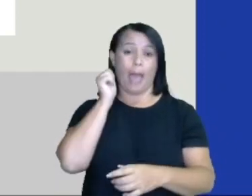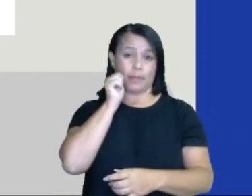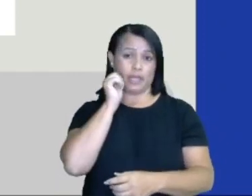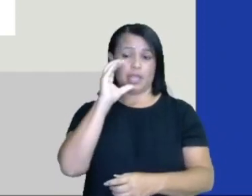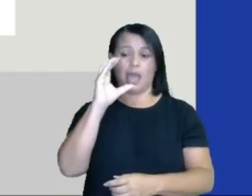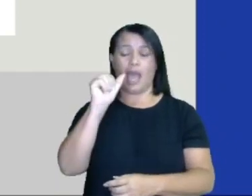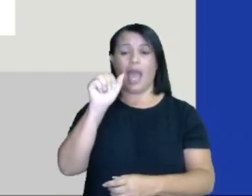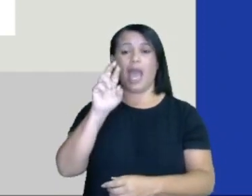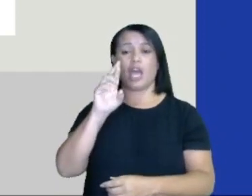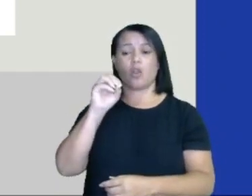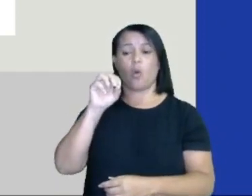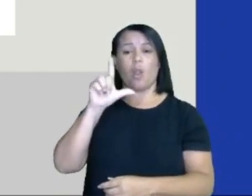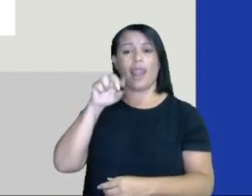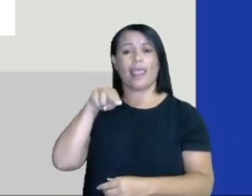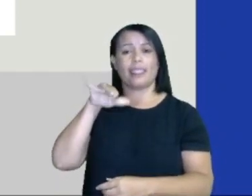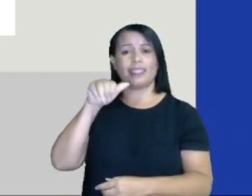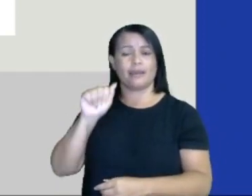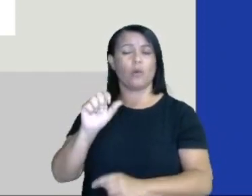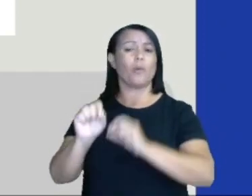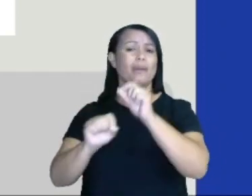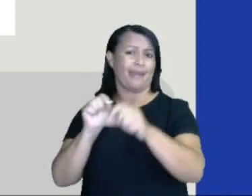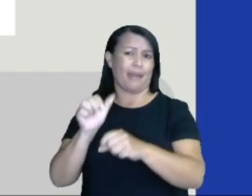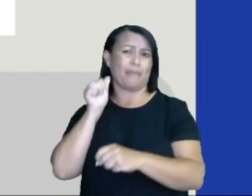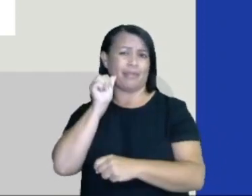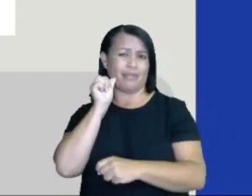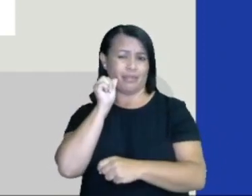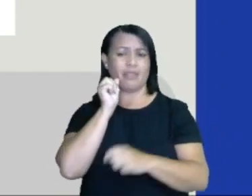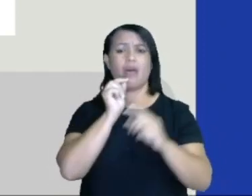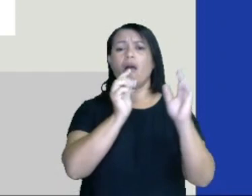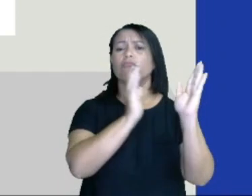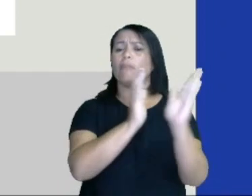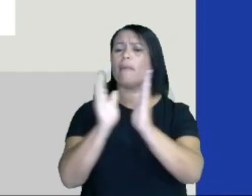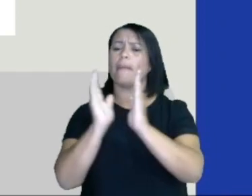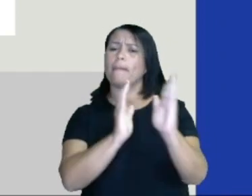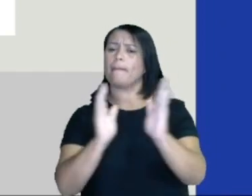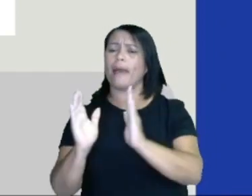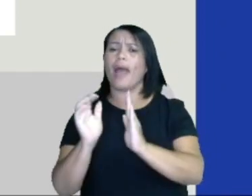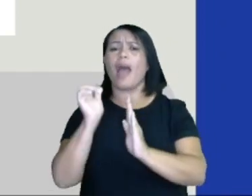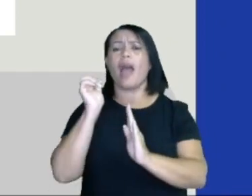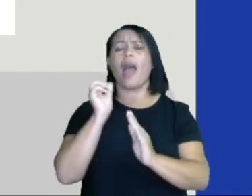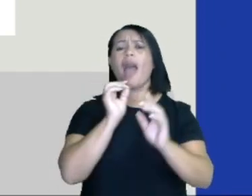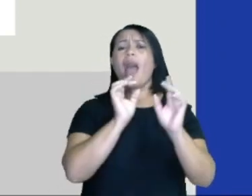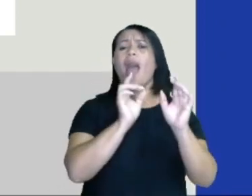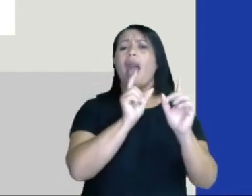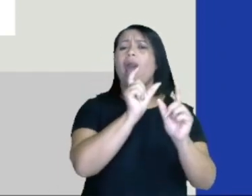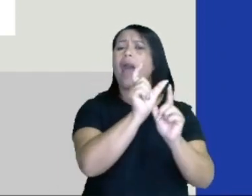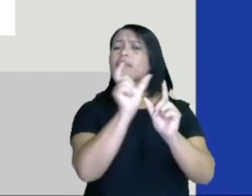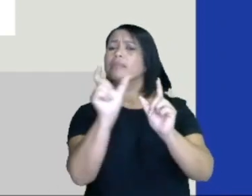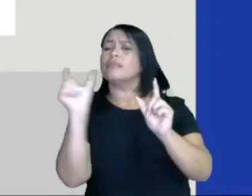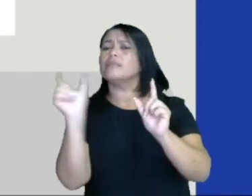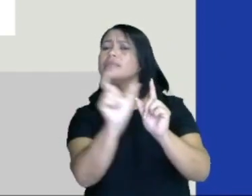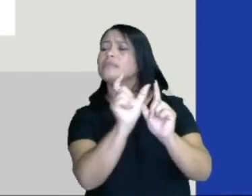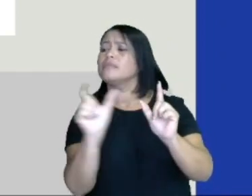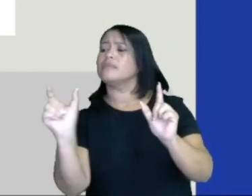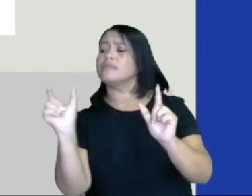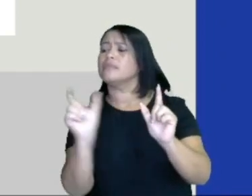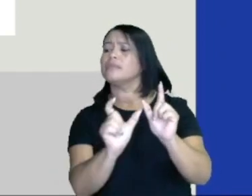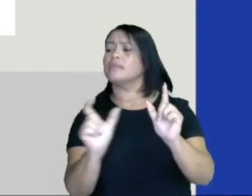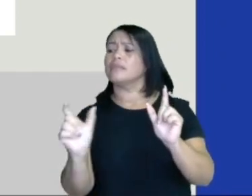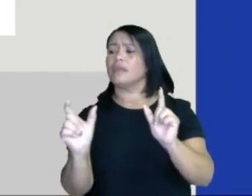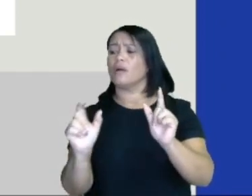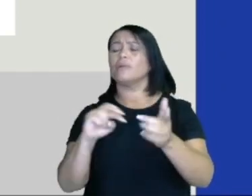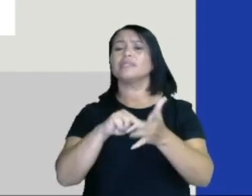Carolina, como a figura foi dividida em 10 partes, cada parte representada